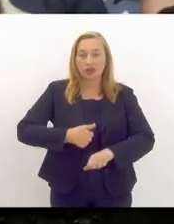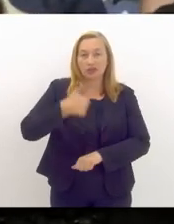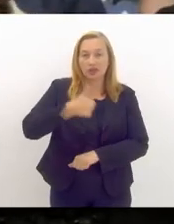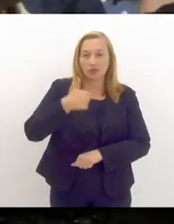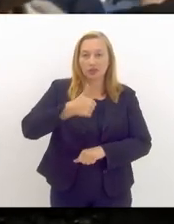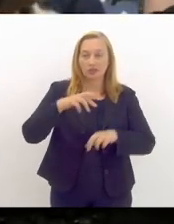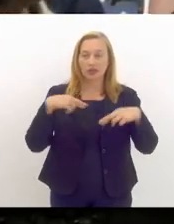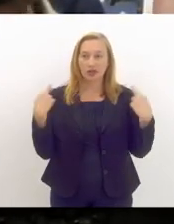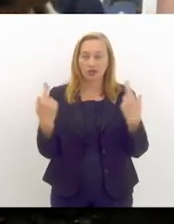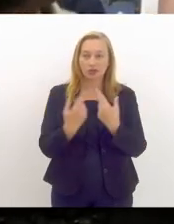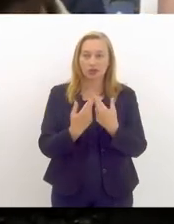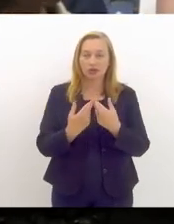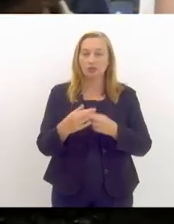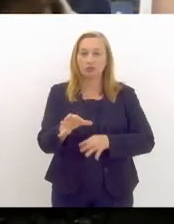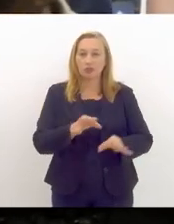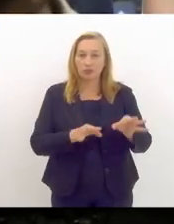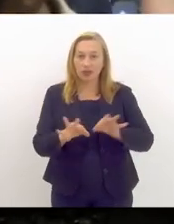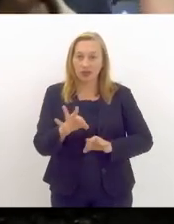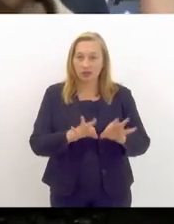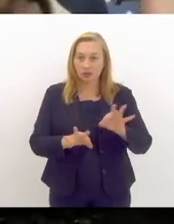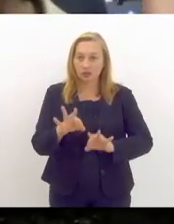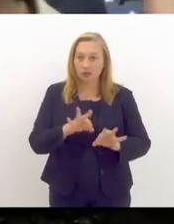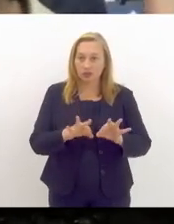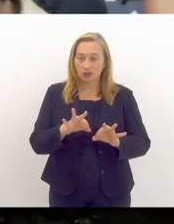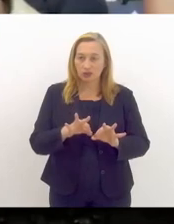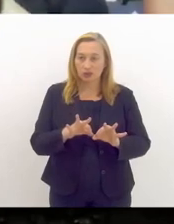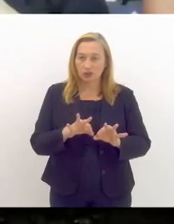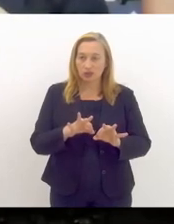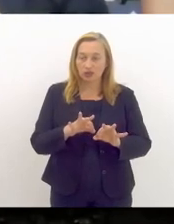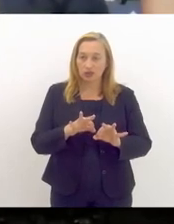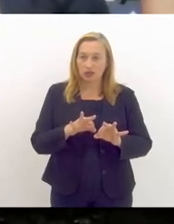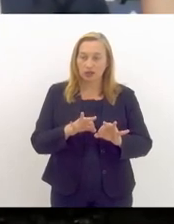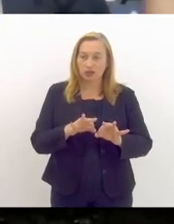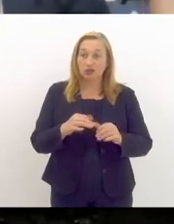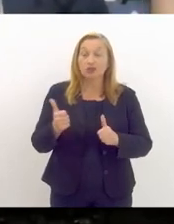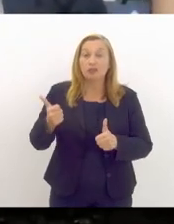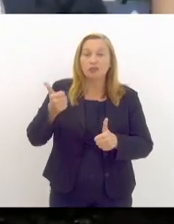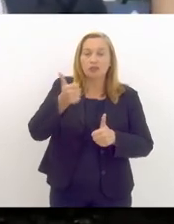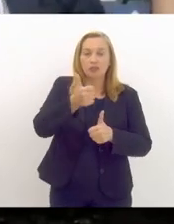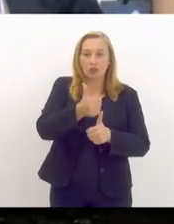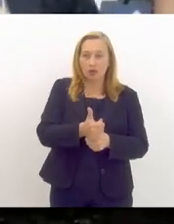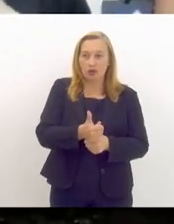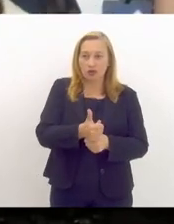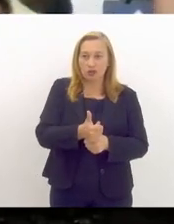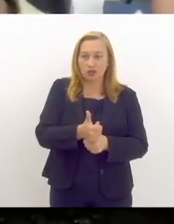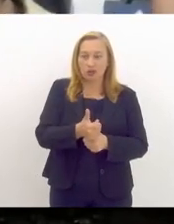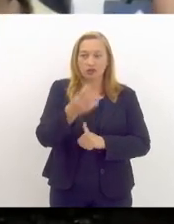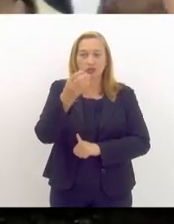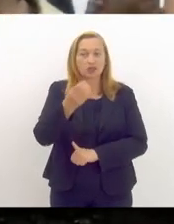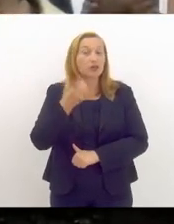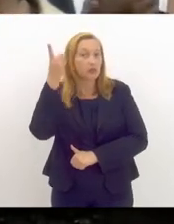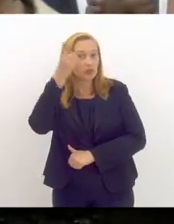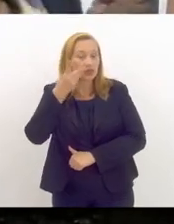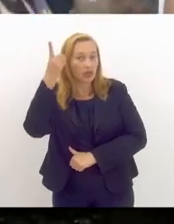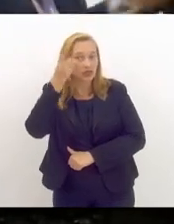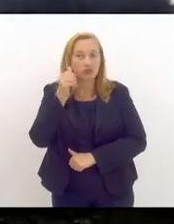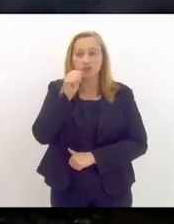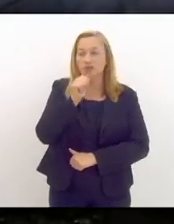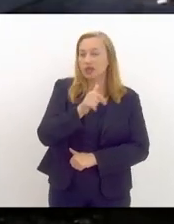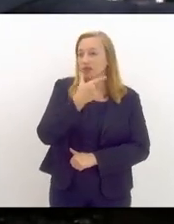sessão preparatória da investidura de posse das deputadas e dos